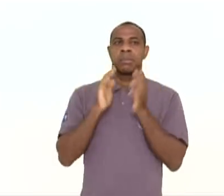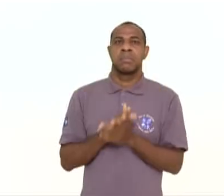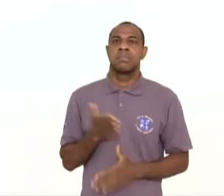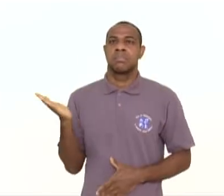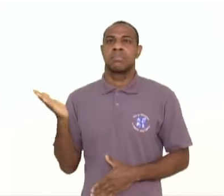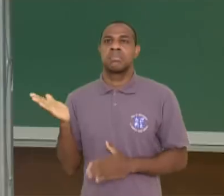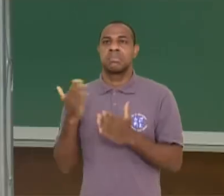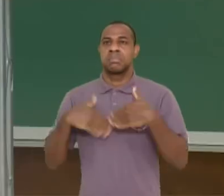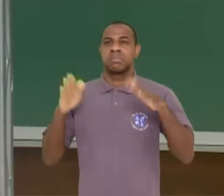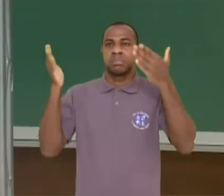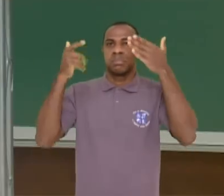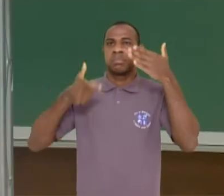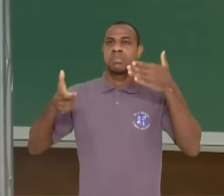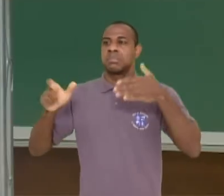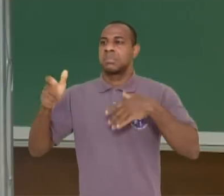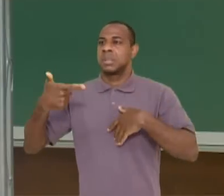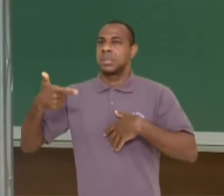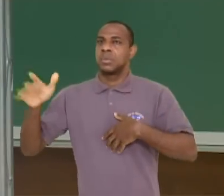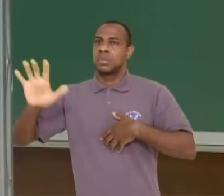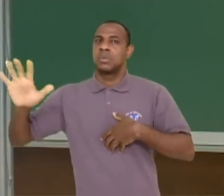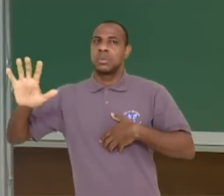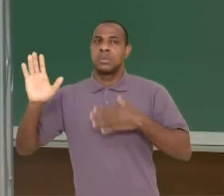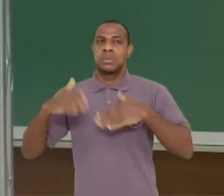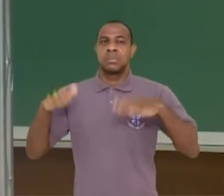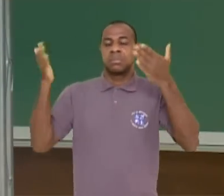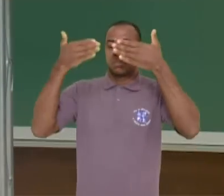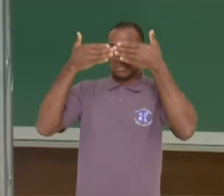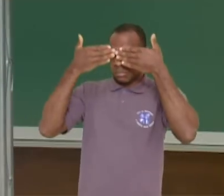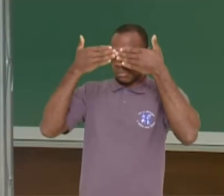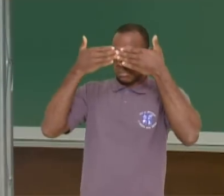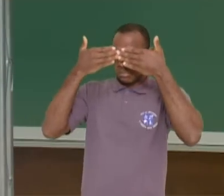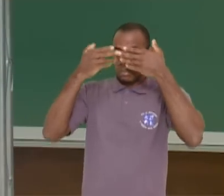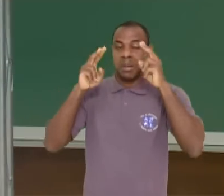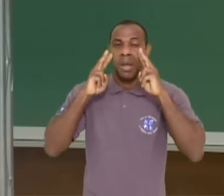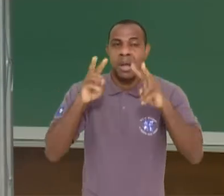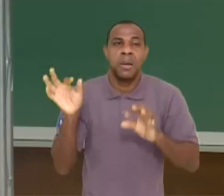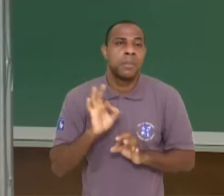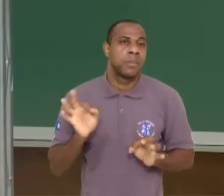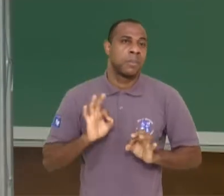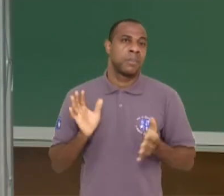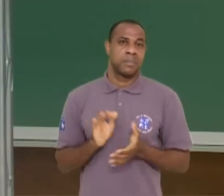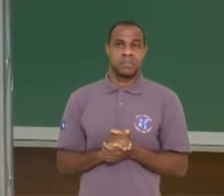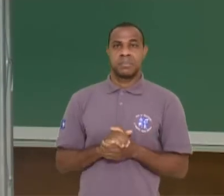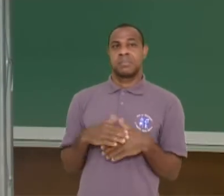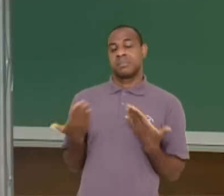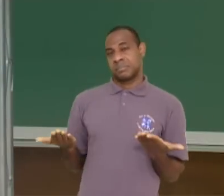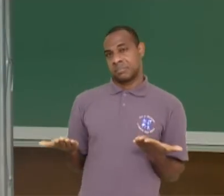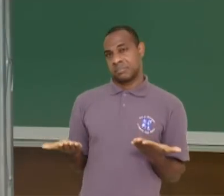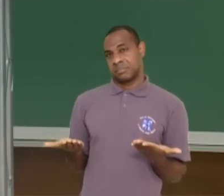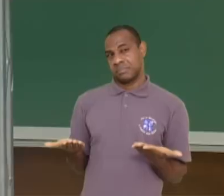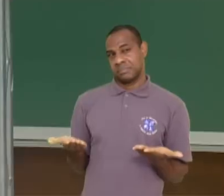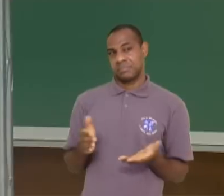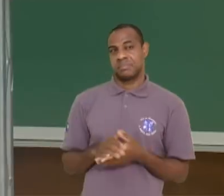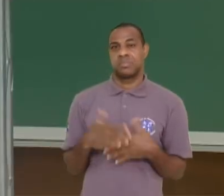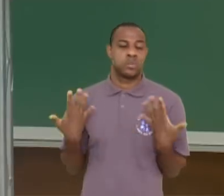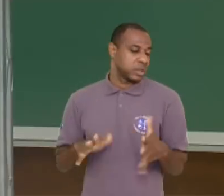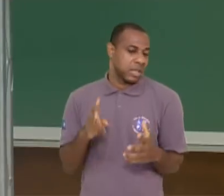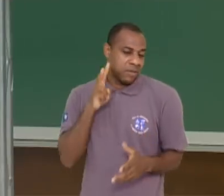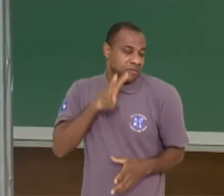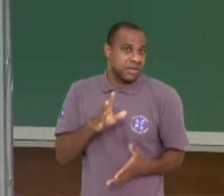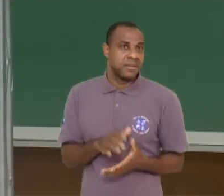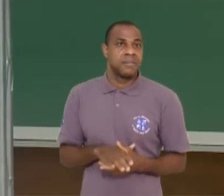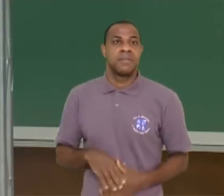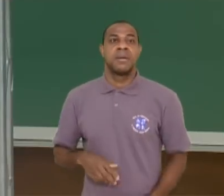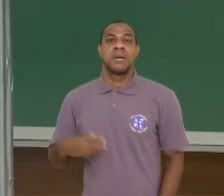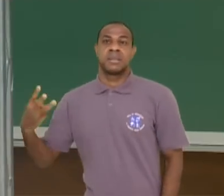tapando os olhos, qualquer situação, para não enxergar, né? Então tapa os olhos, sabemos que a pessoa ali a situação de não enxergar. E a